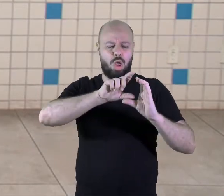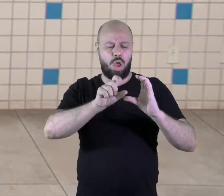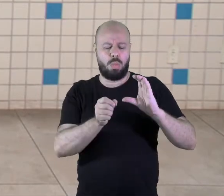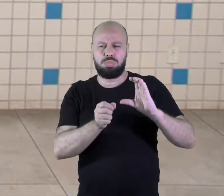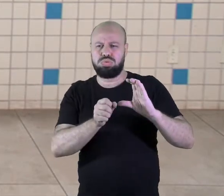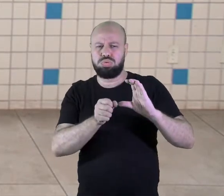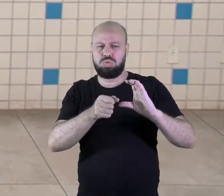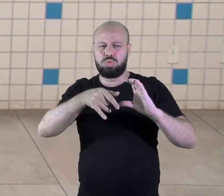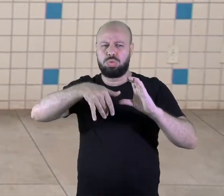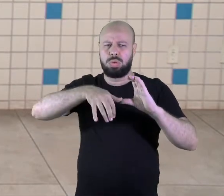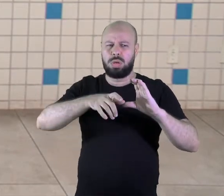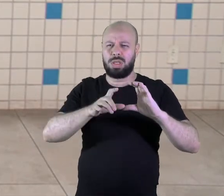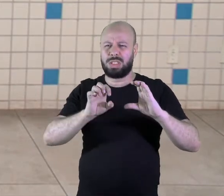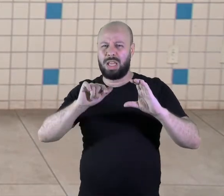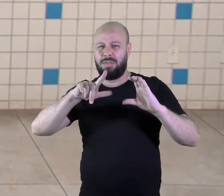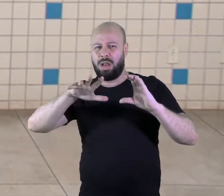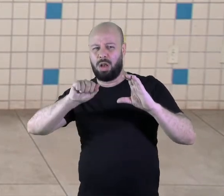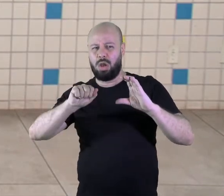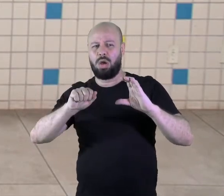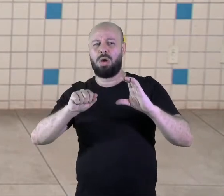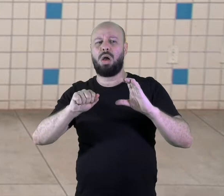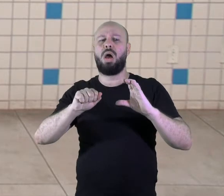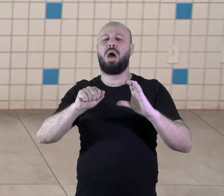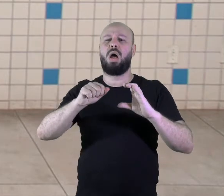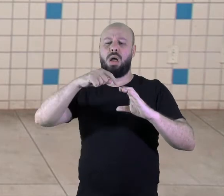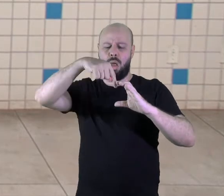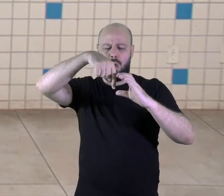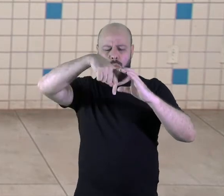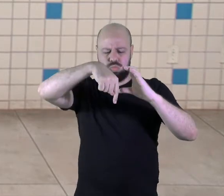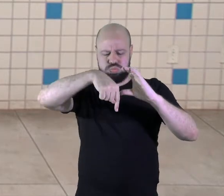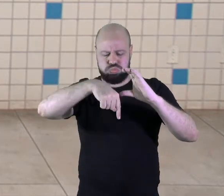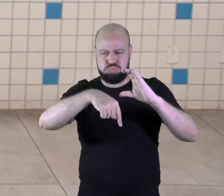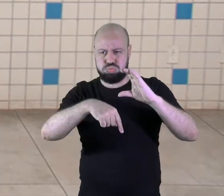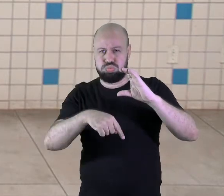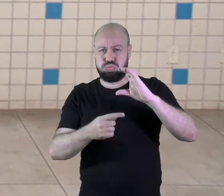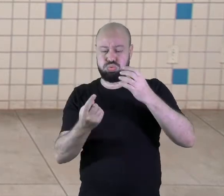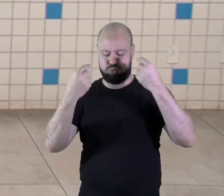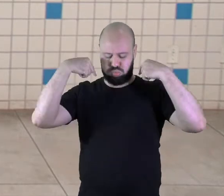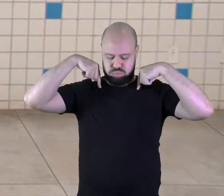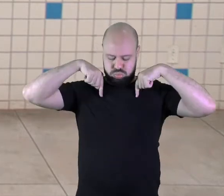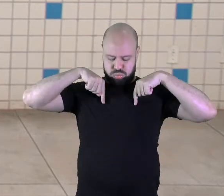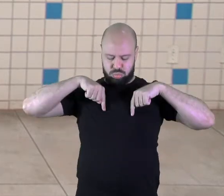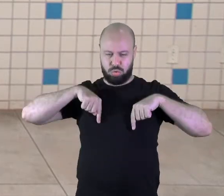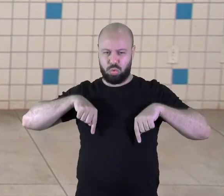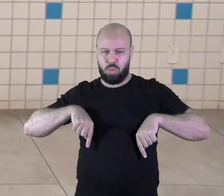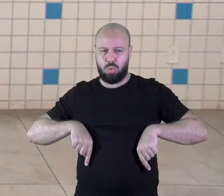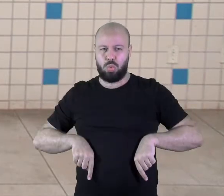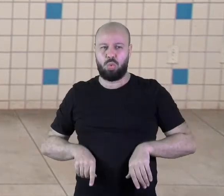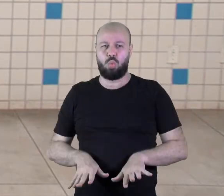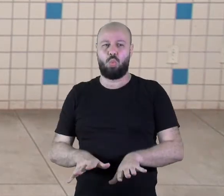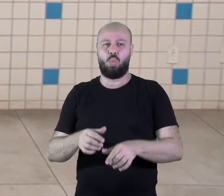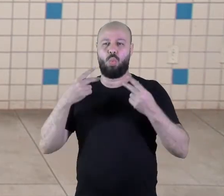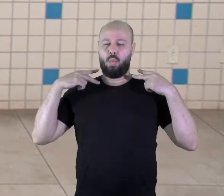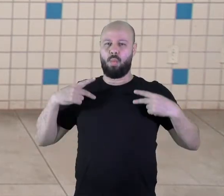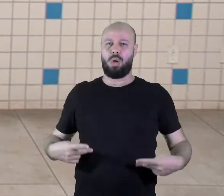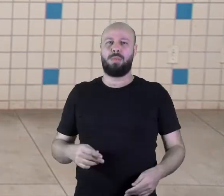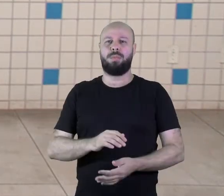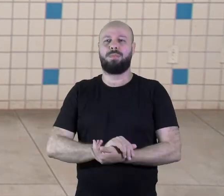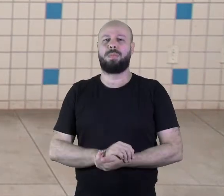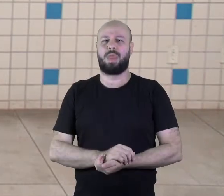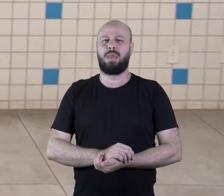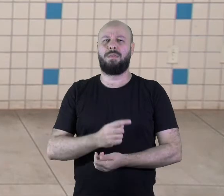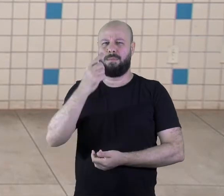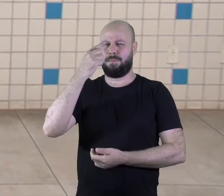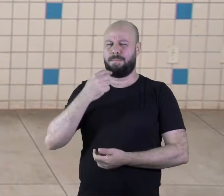Esse sistema conecta o sistema nervoso central ao restante do corpo. E isso vai acontecer. Então observe a foto aí que